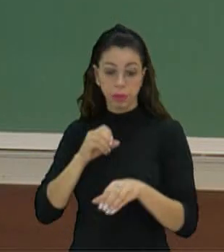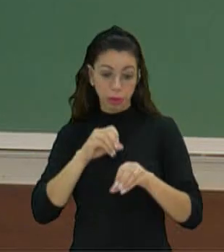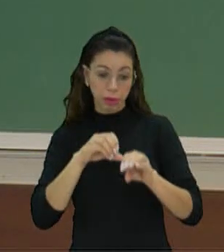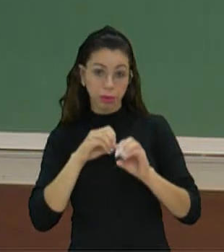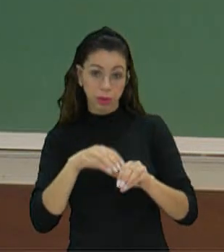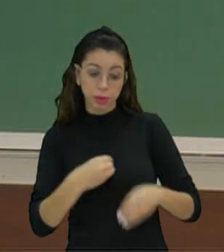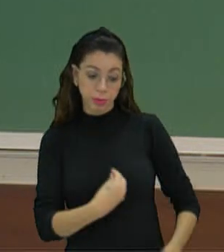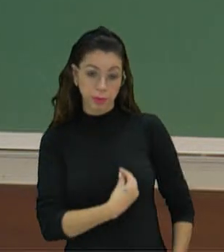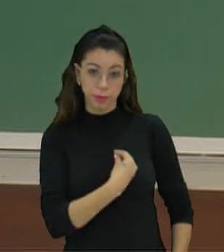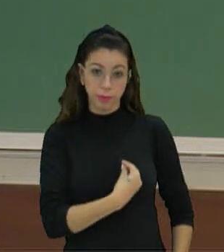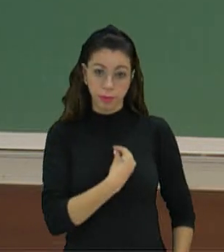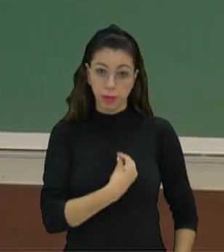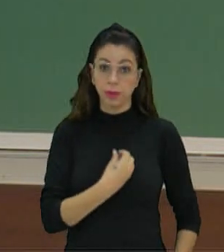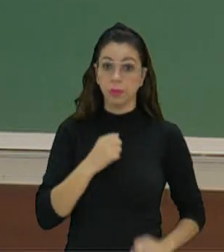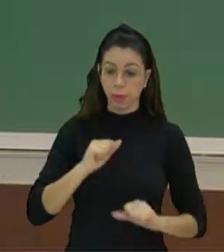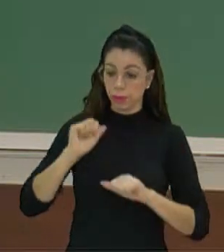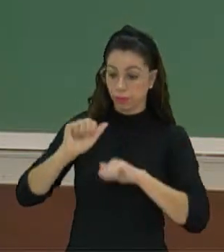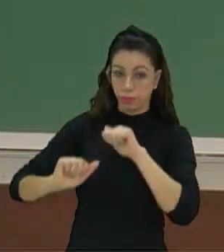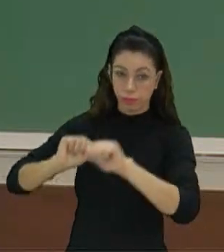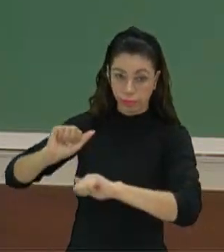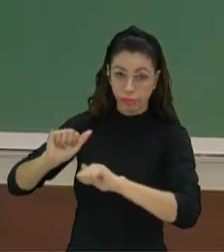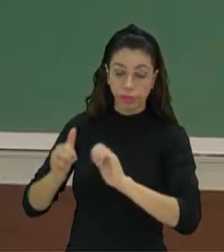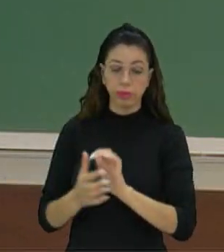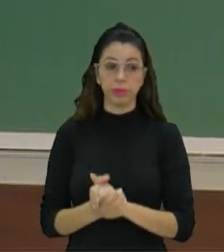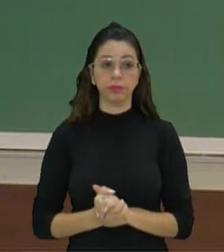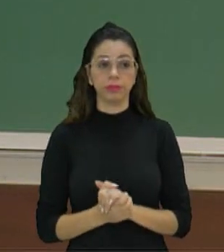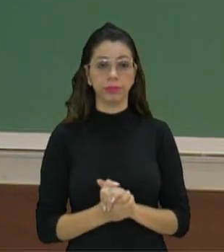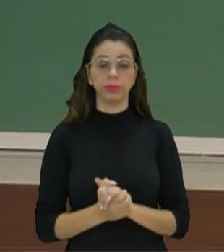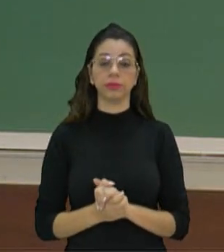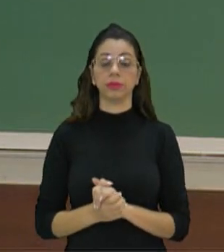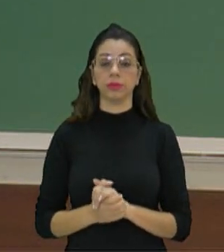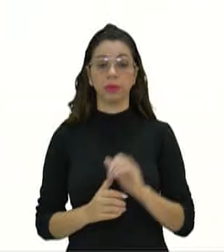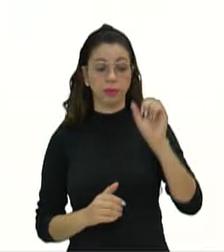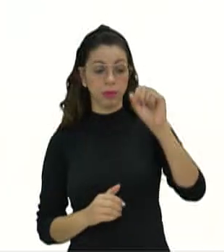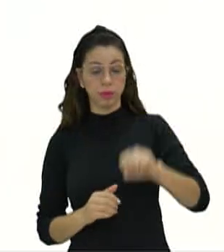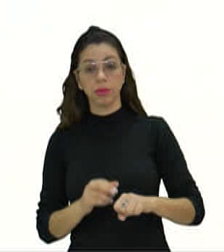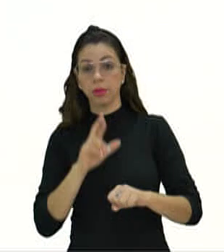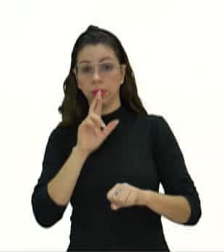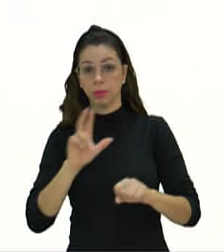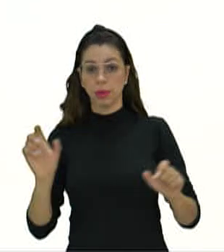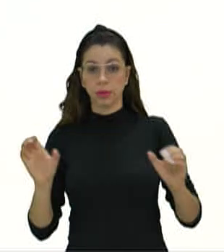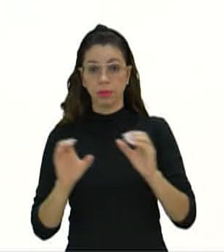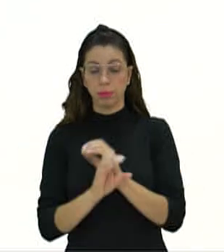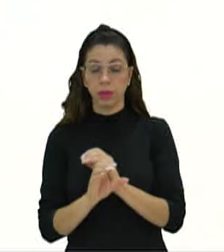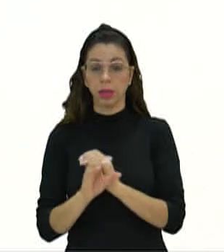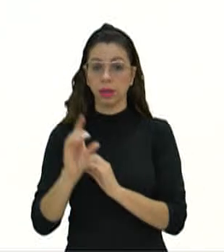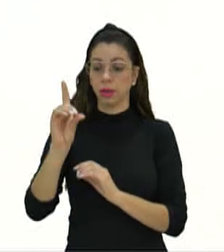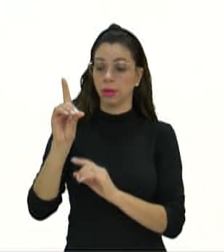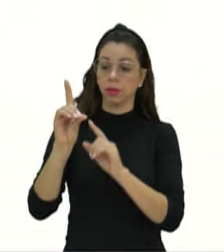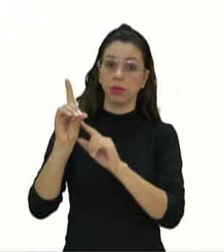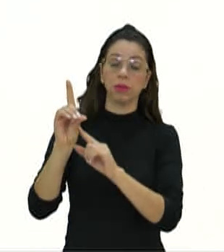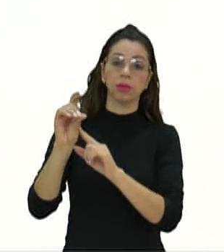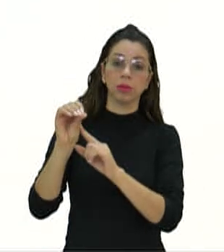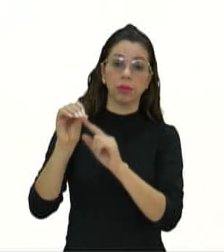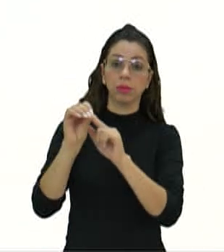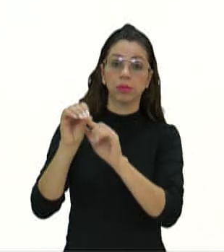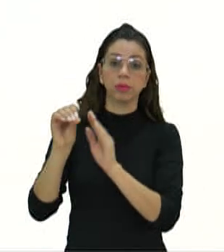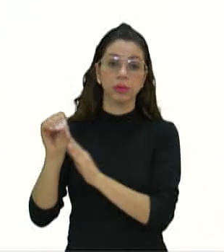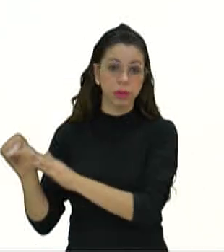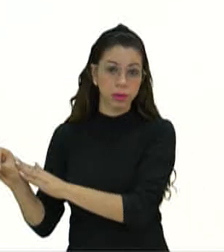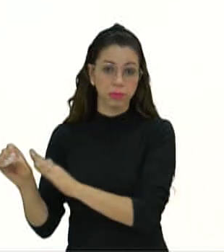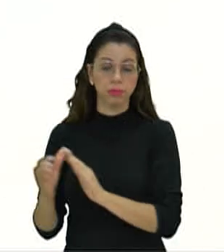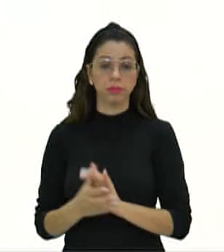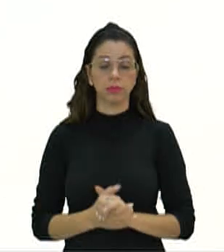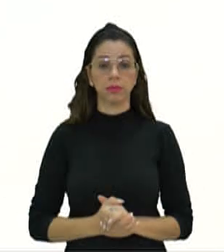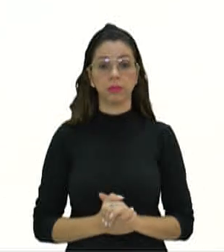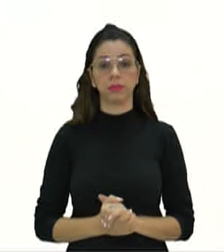resposta completa, ótimo. Lembrando que, se foi afirmativa, na resposta completa, tira o do, ok? Number 2, are you